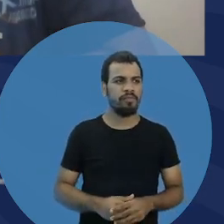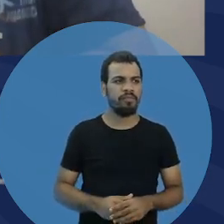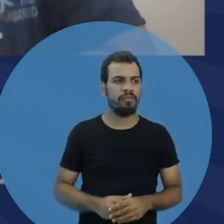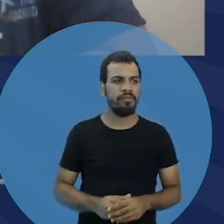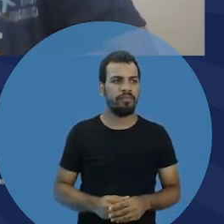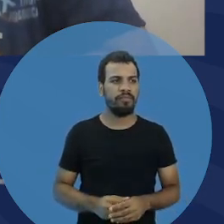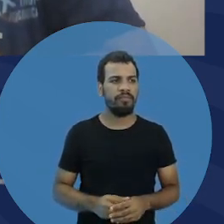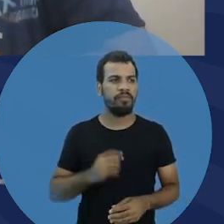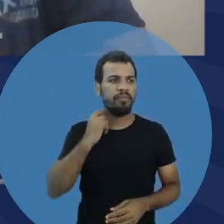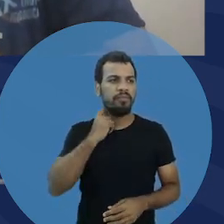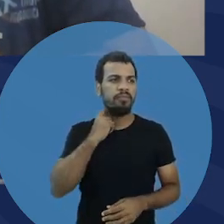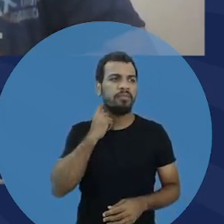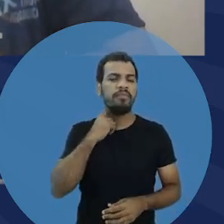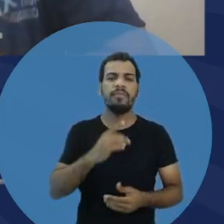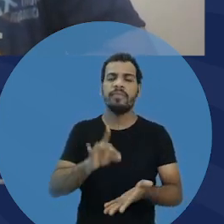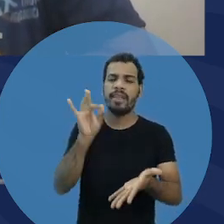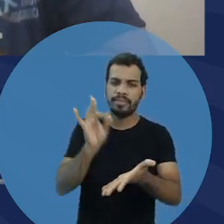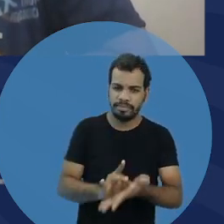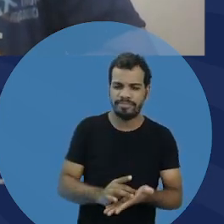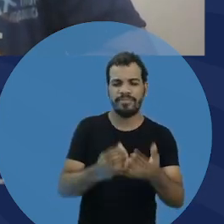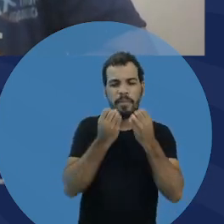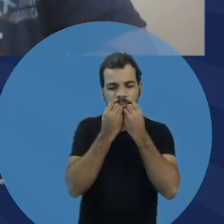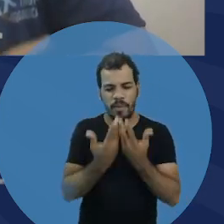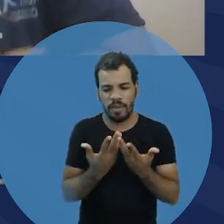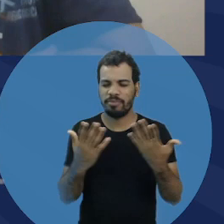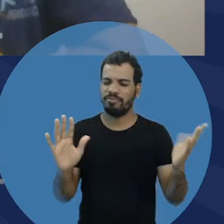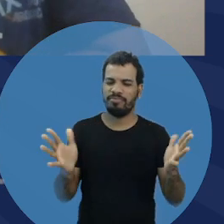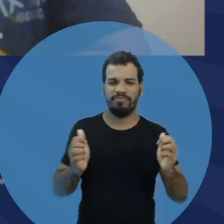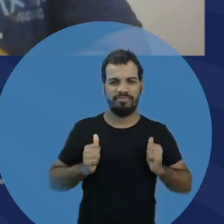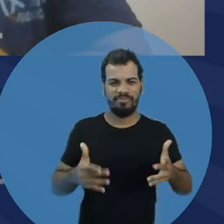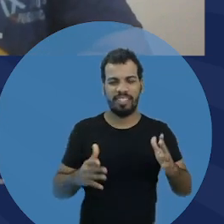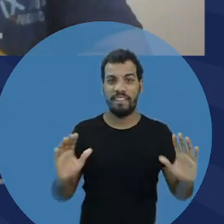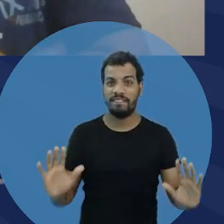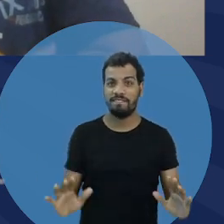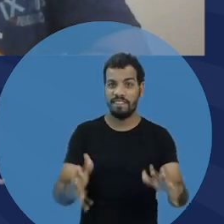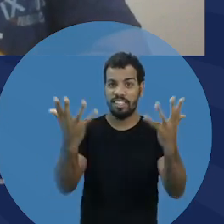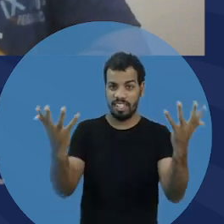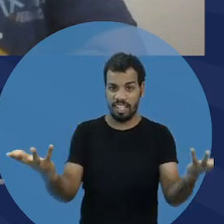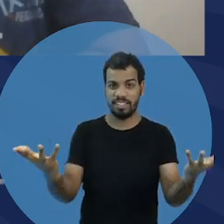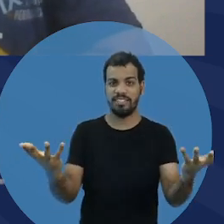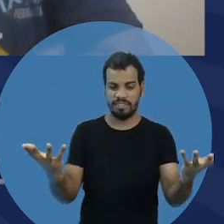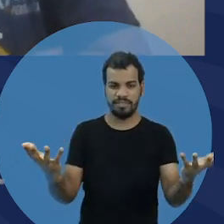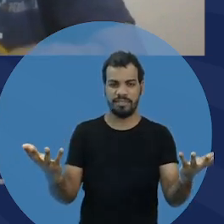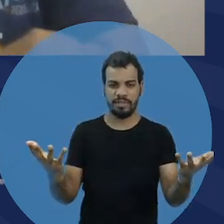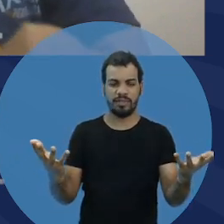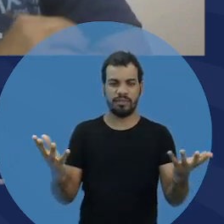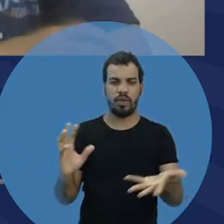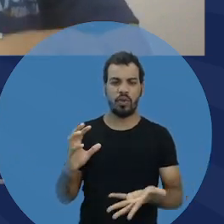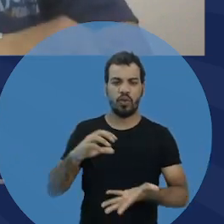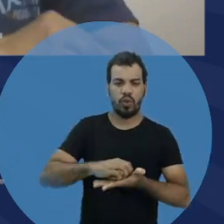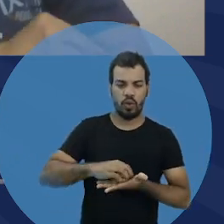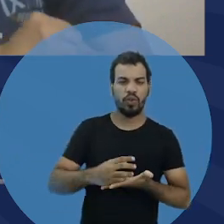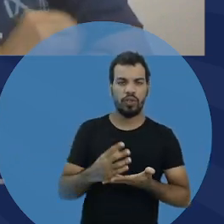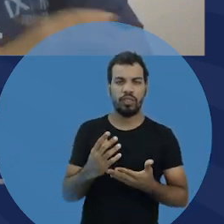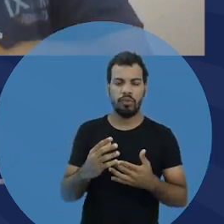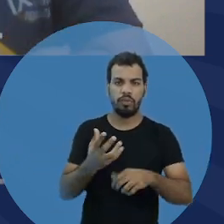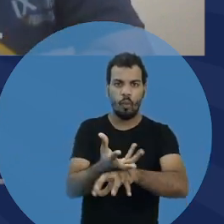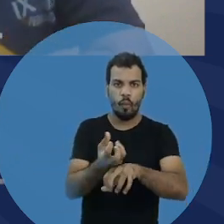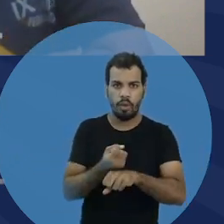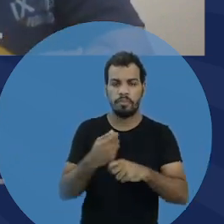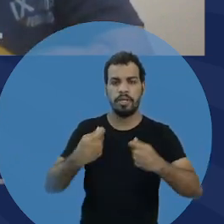uma iniciativa fantástica essa de vocês unirem os núcleos do sertão, porque precisamos levar esses debates a